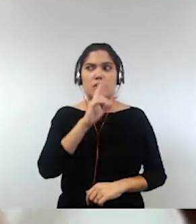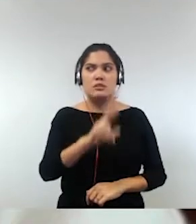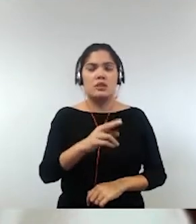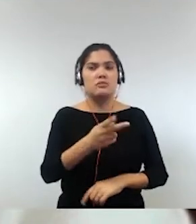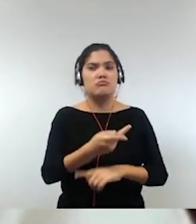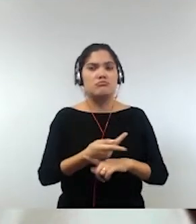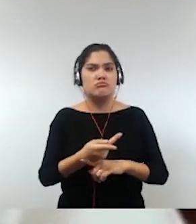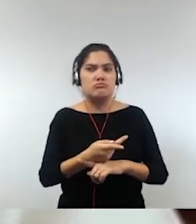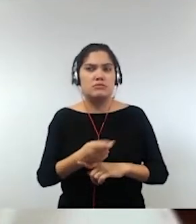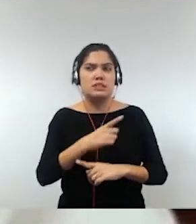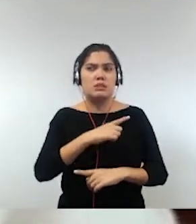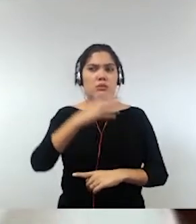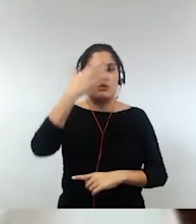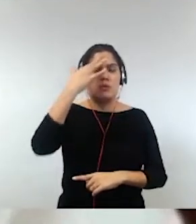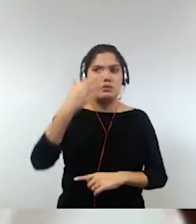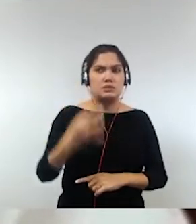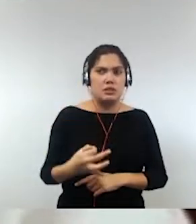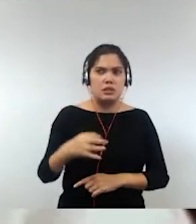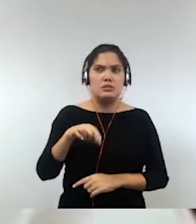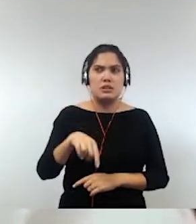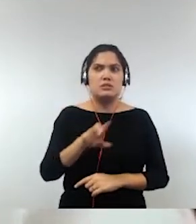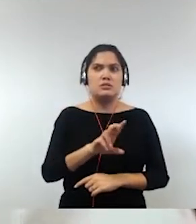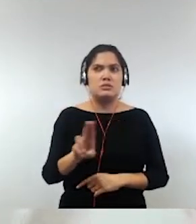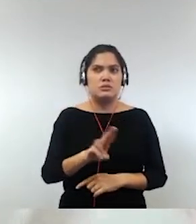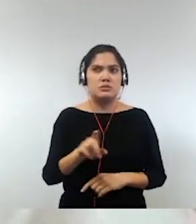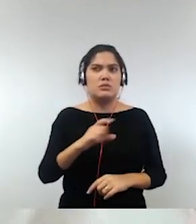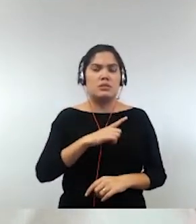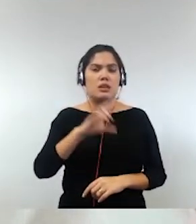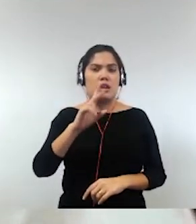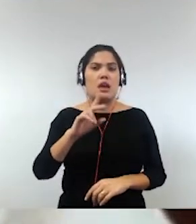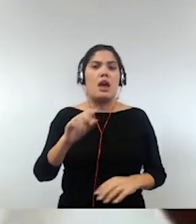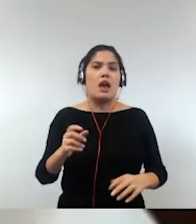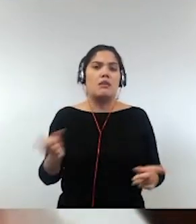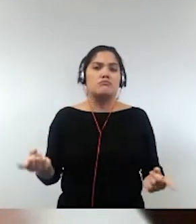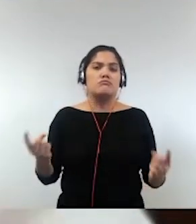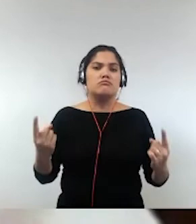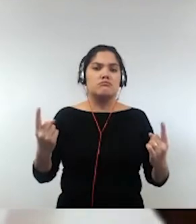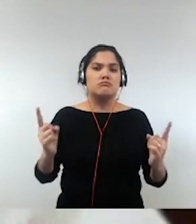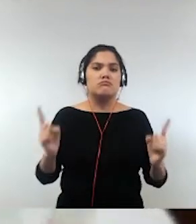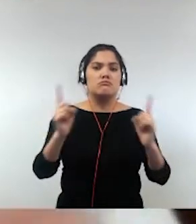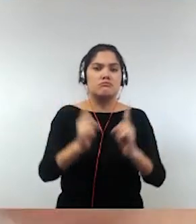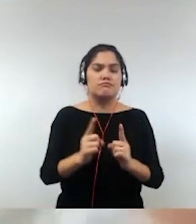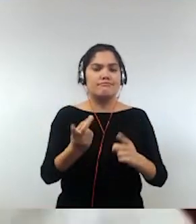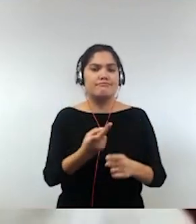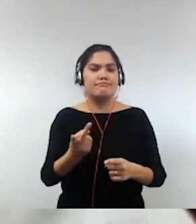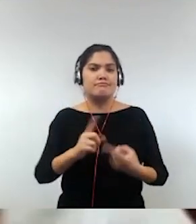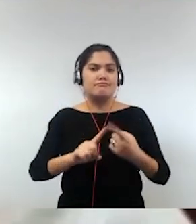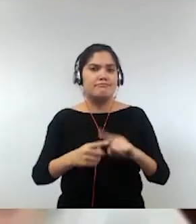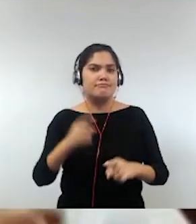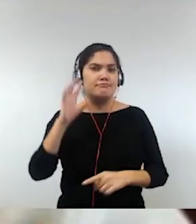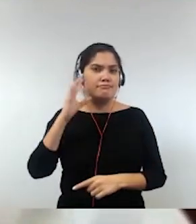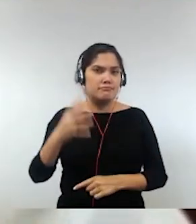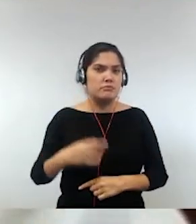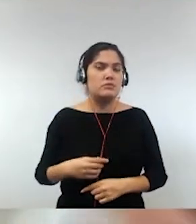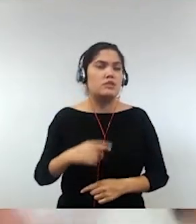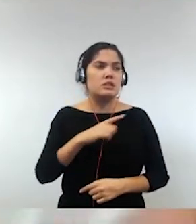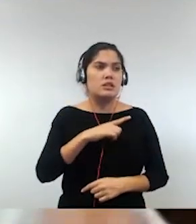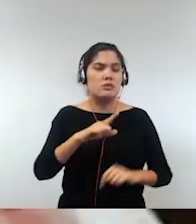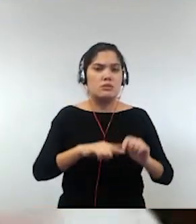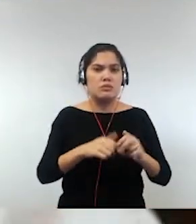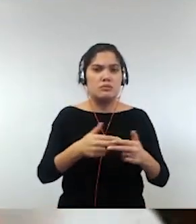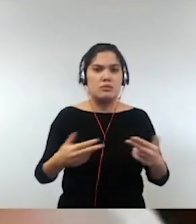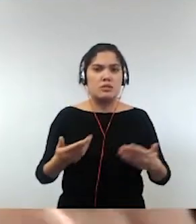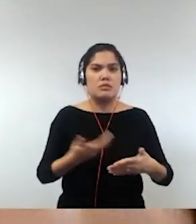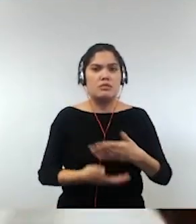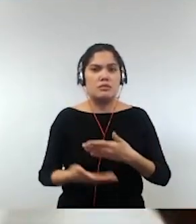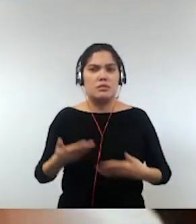busca de um consenso, é essa chamada autocomposição, que pode se dar mediante a confecção de um instrumento de transação,